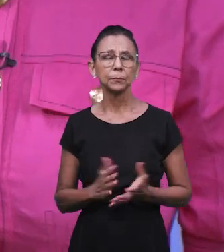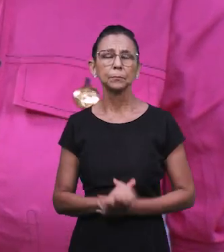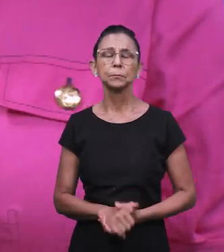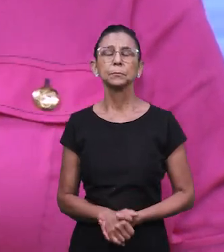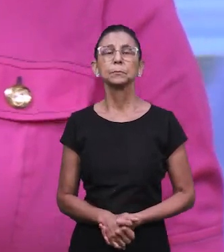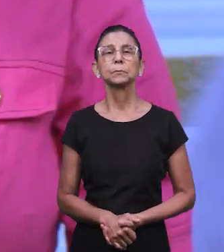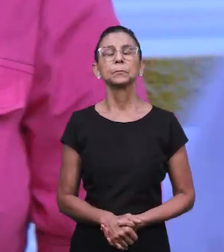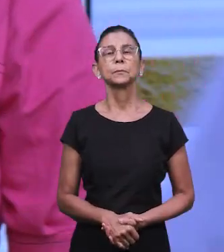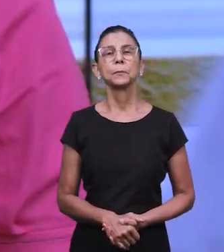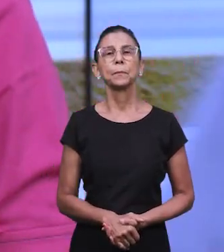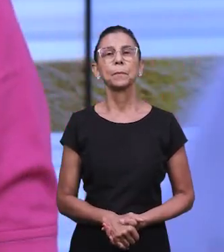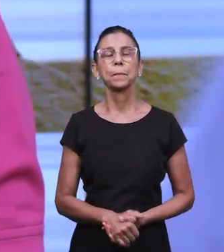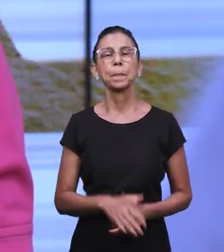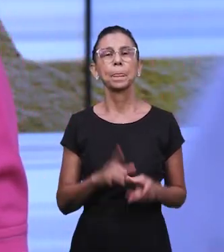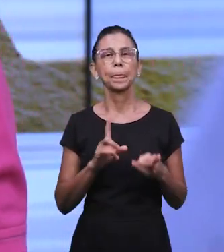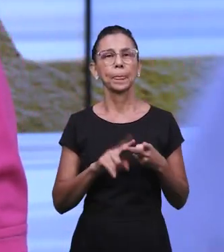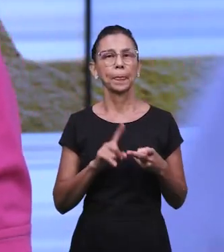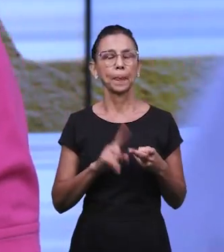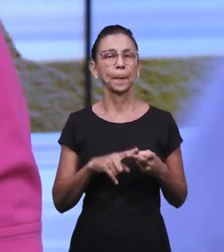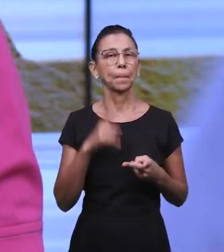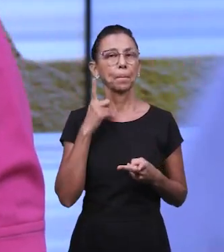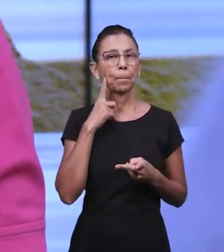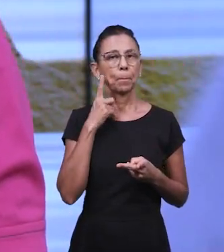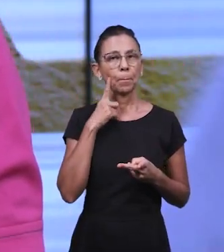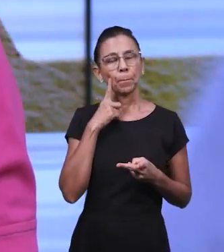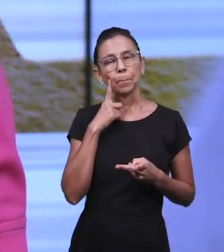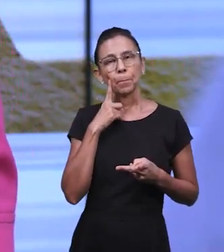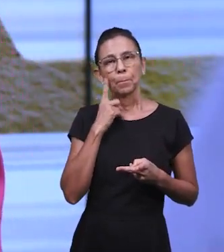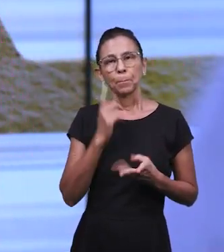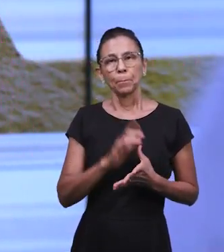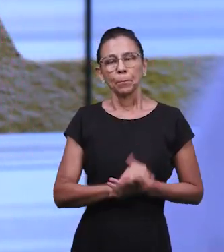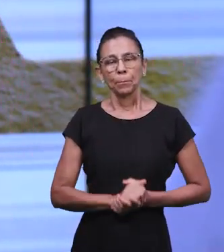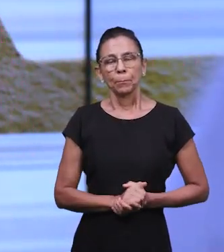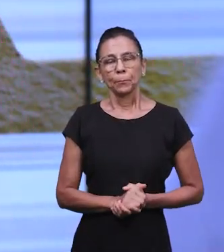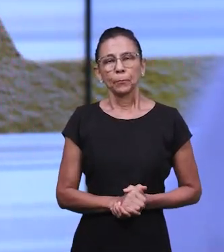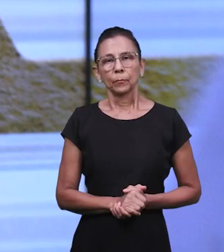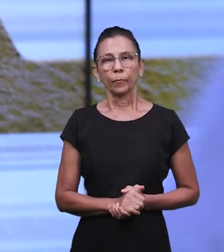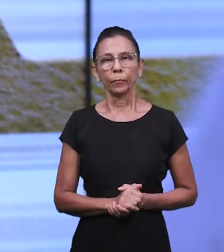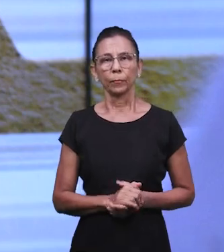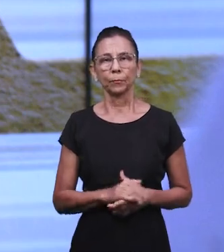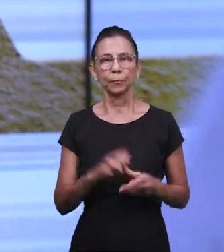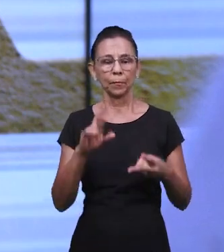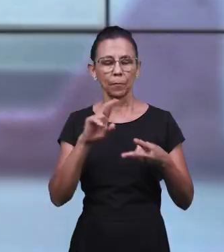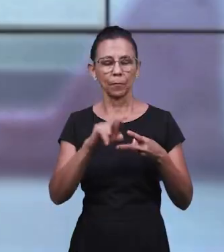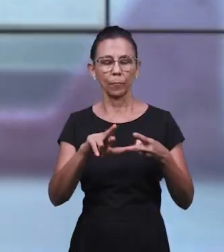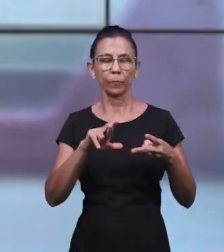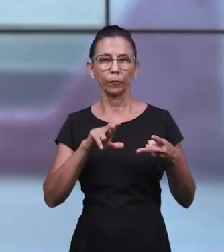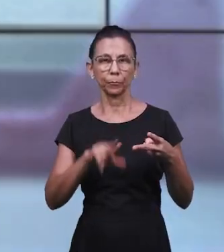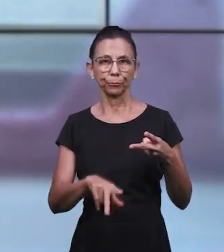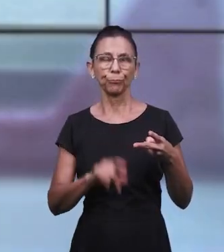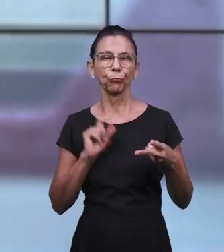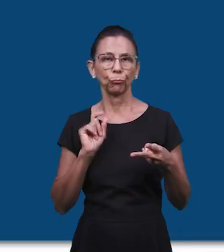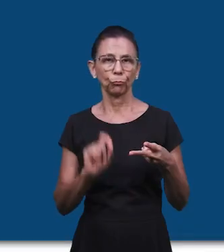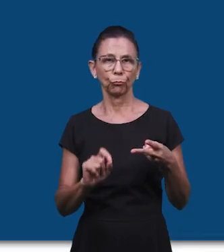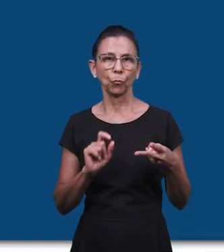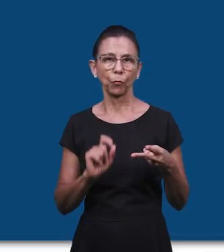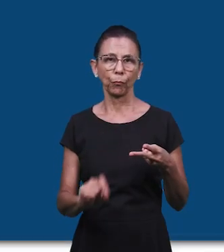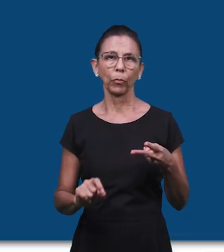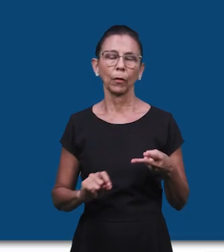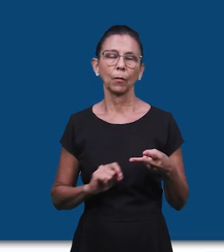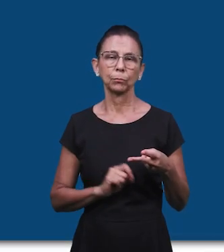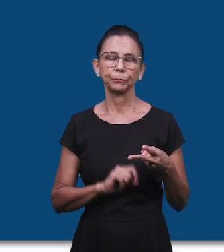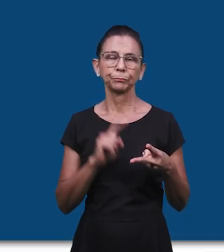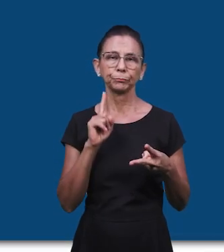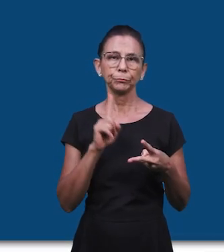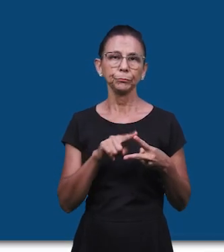Um segundo aspecto que precisamos diferenciar entre autoridade e autoritarismo é: a autoridade,